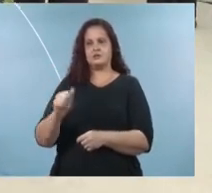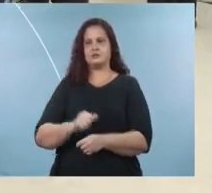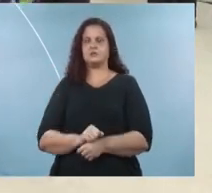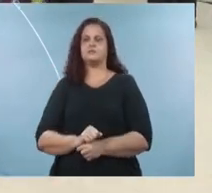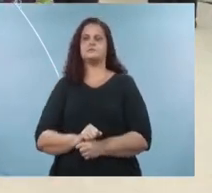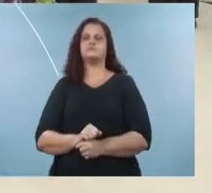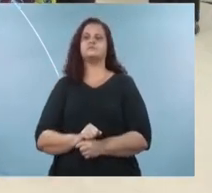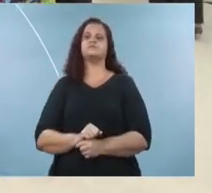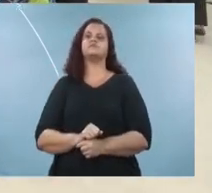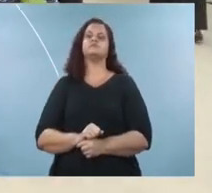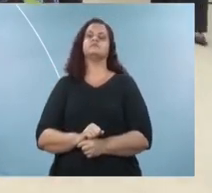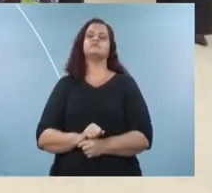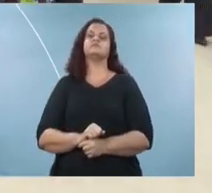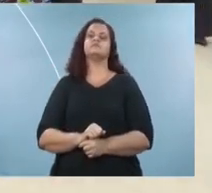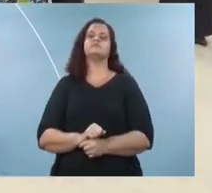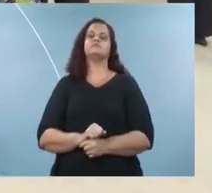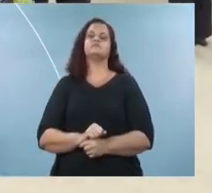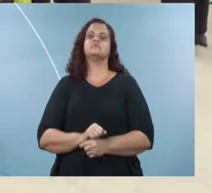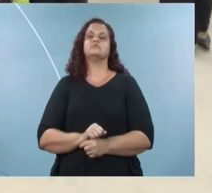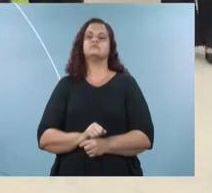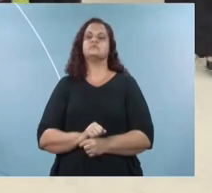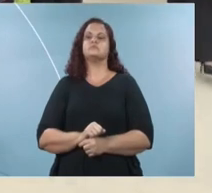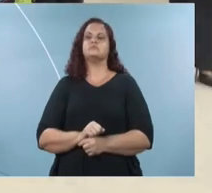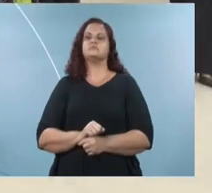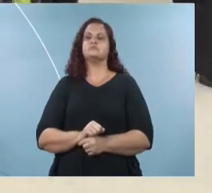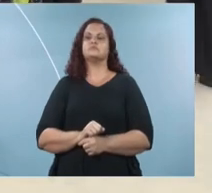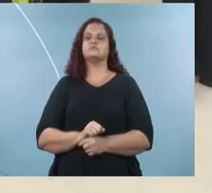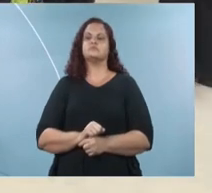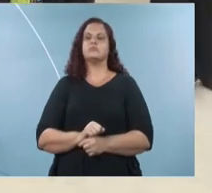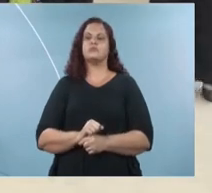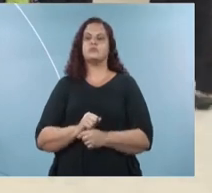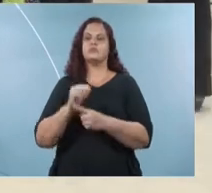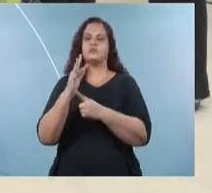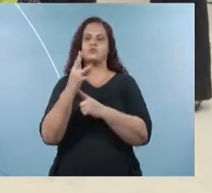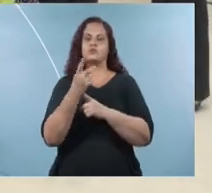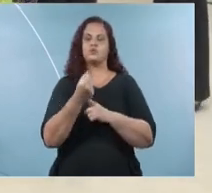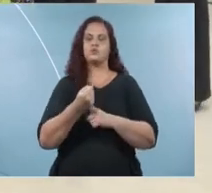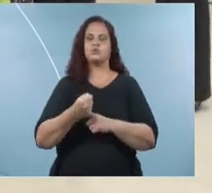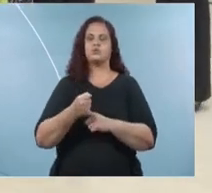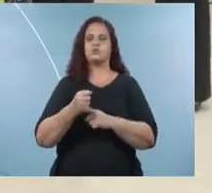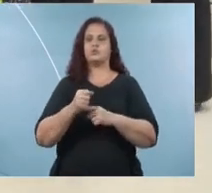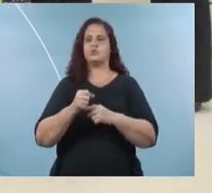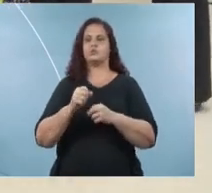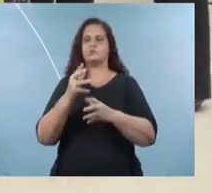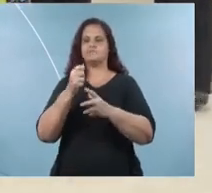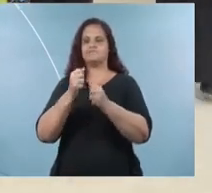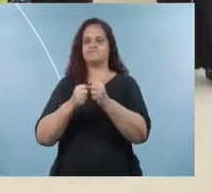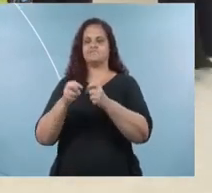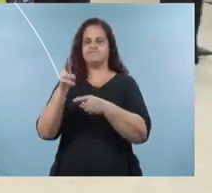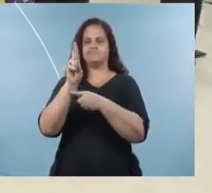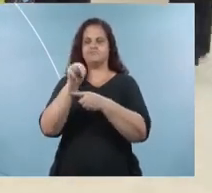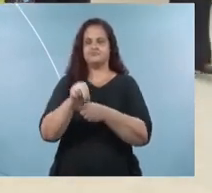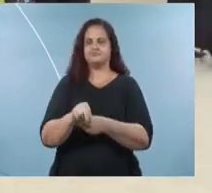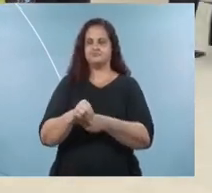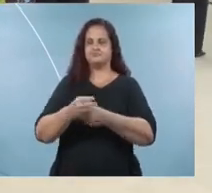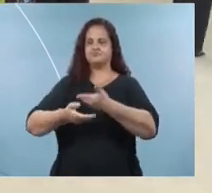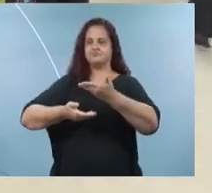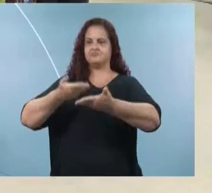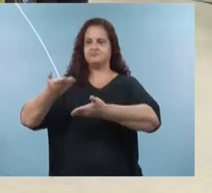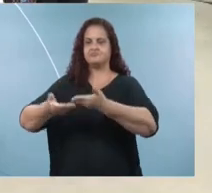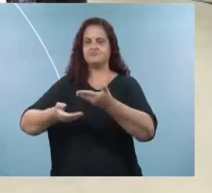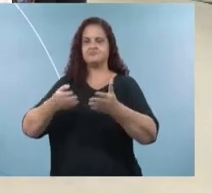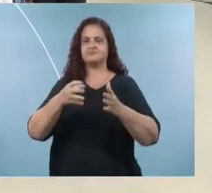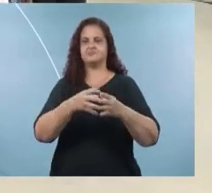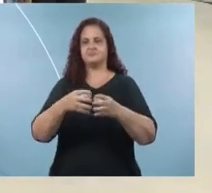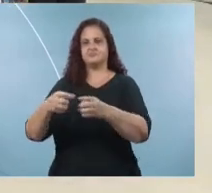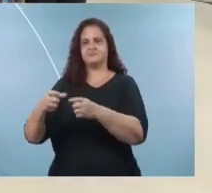uma expoente do artesanato do Rio Grande do Norte, muita contribuição dada a esse setor ao